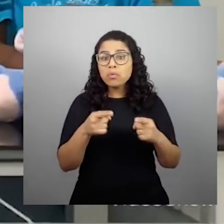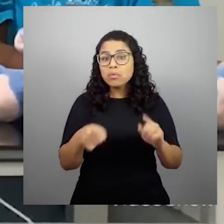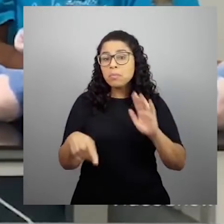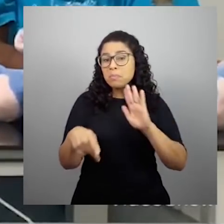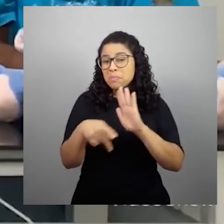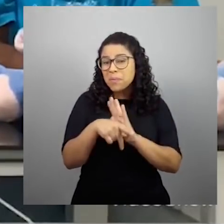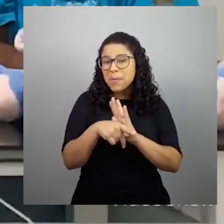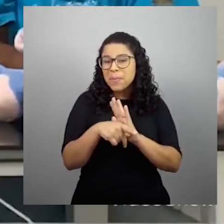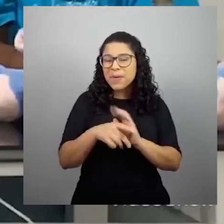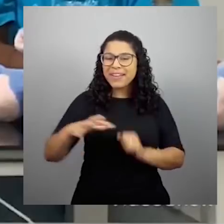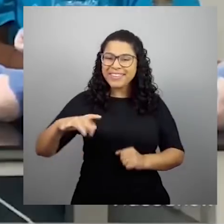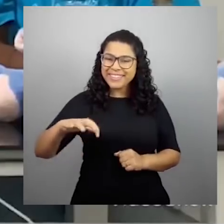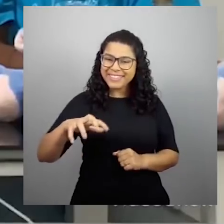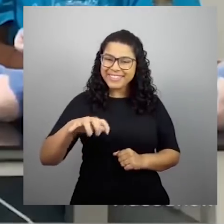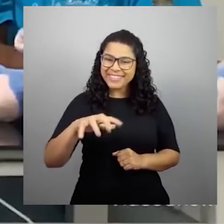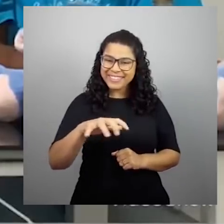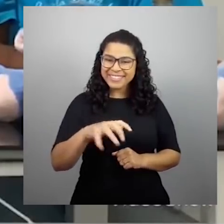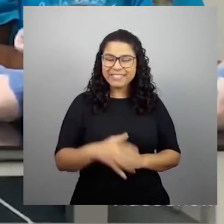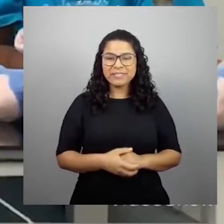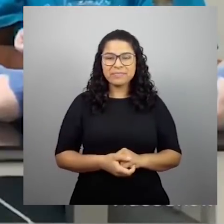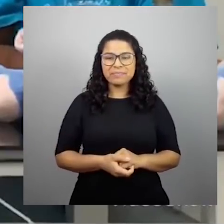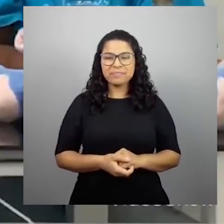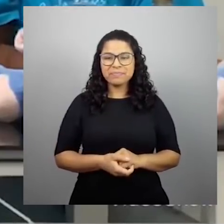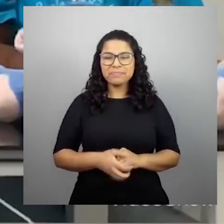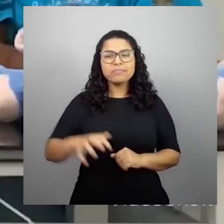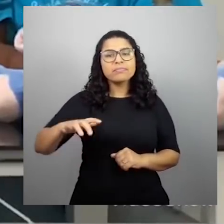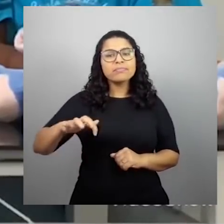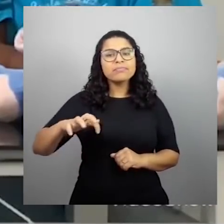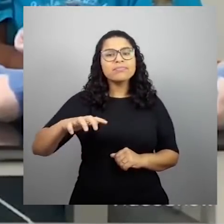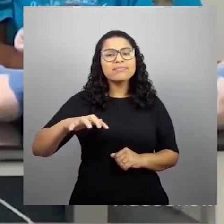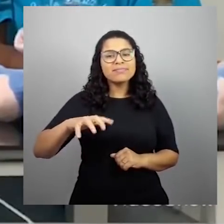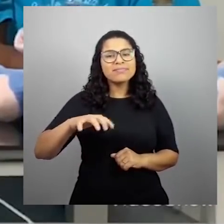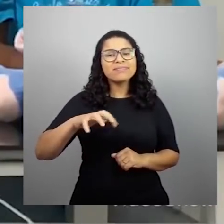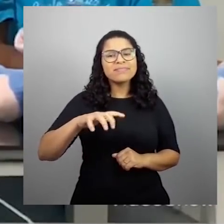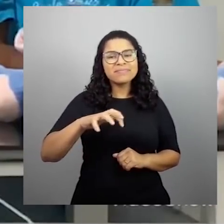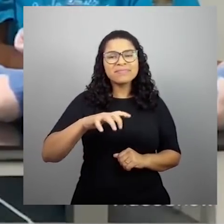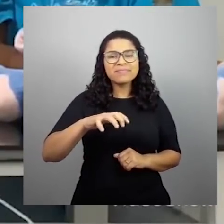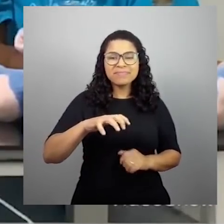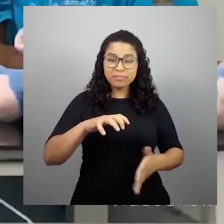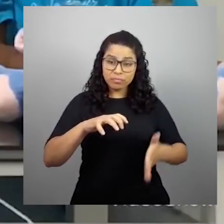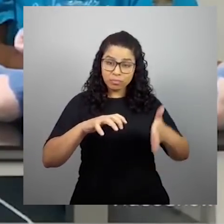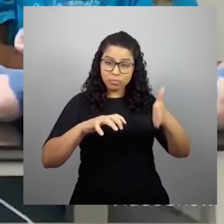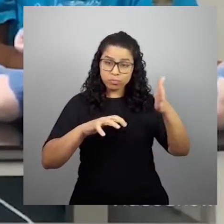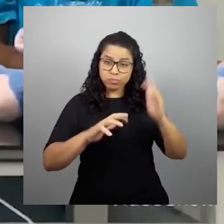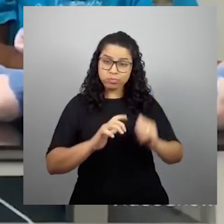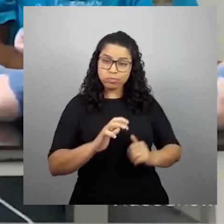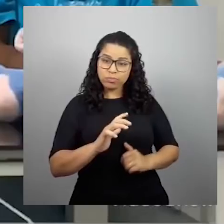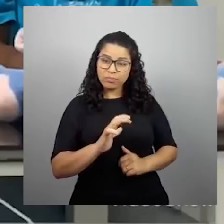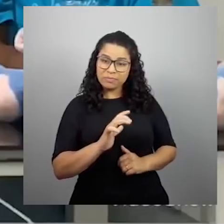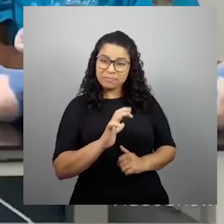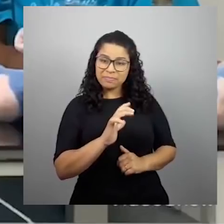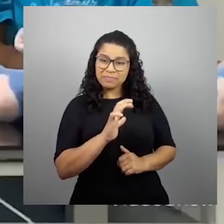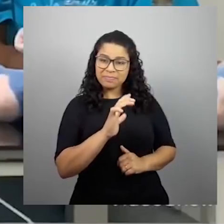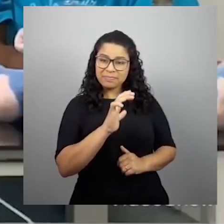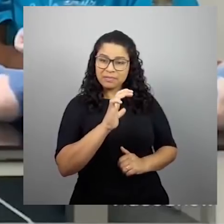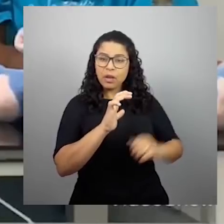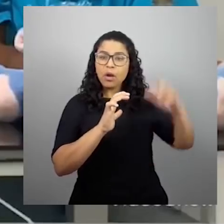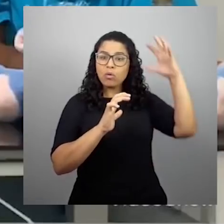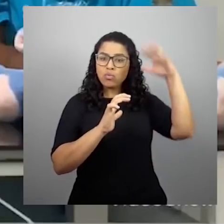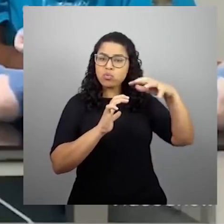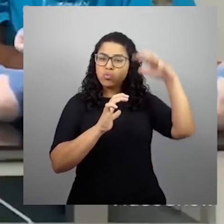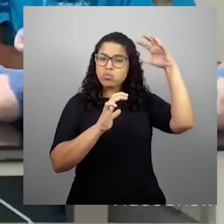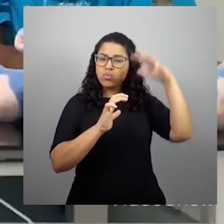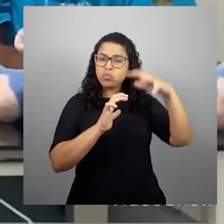Dona Aranha. Vamos lá? A Dona Aranha subiu pela parede, veio